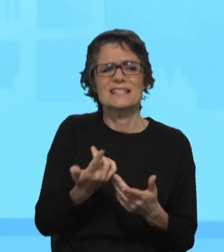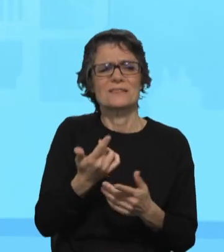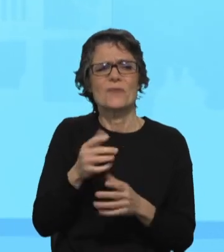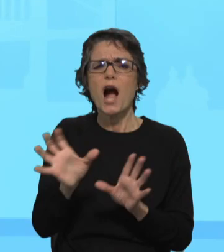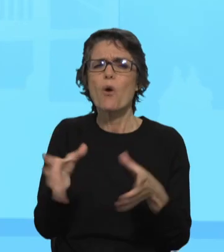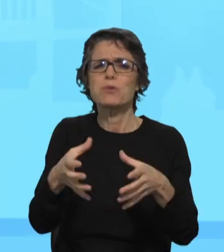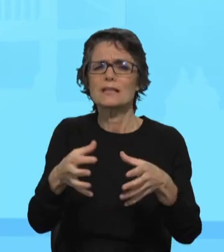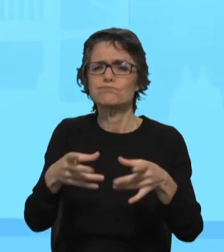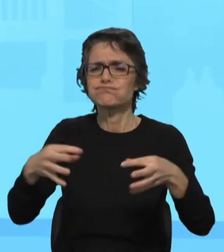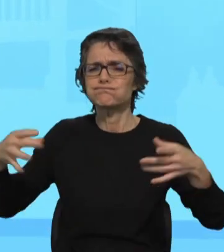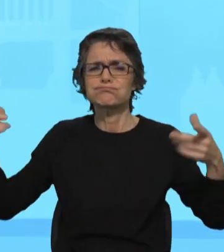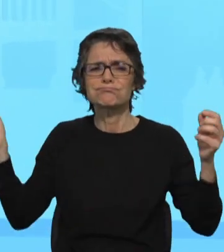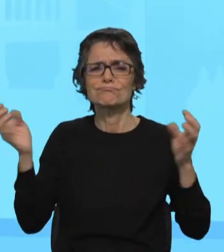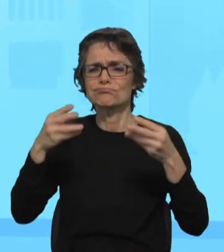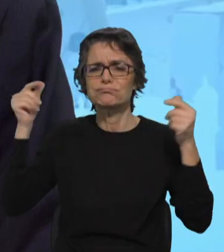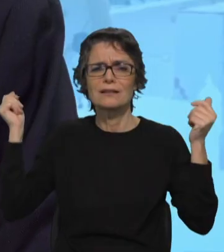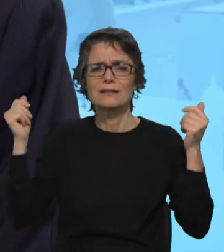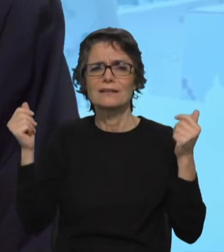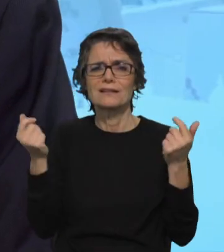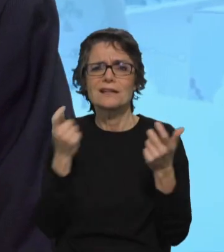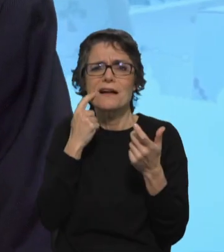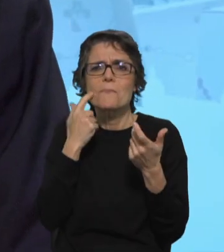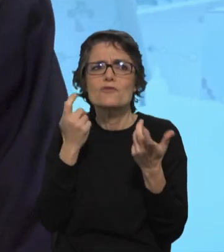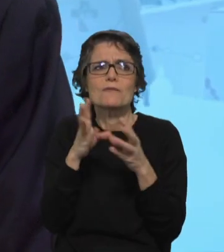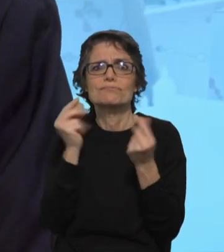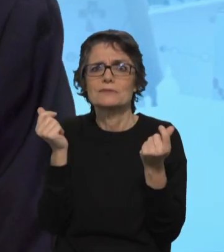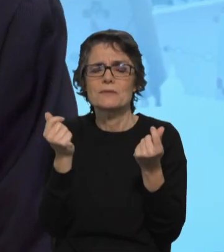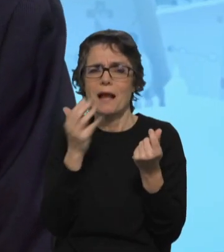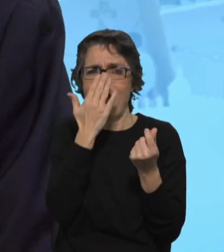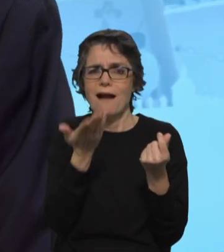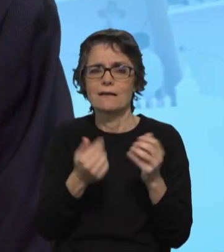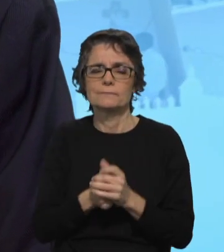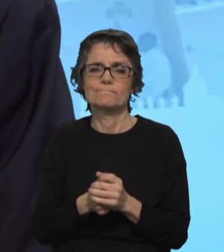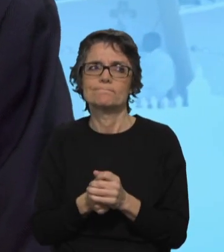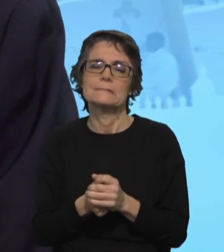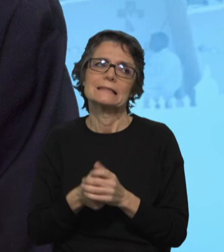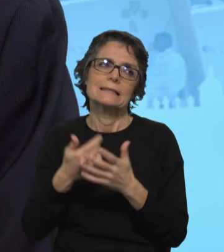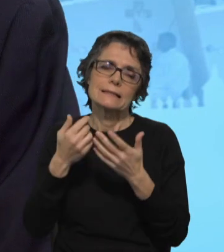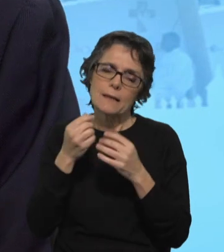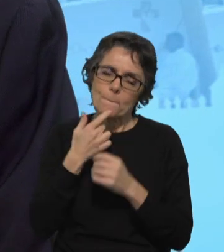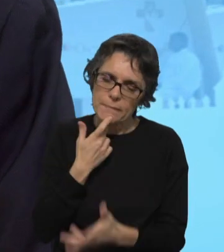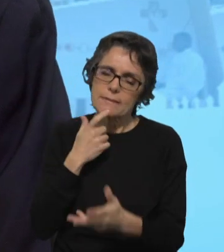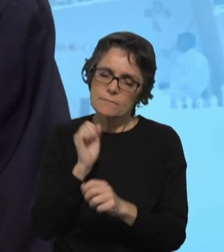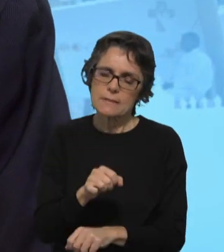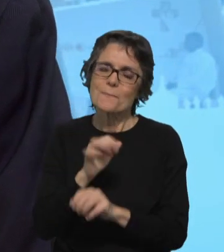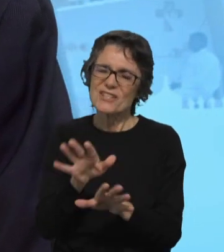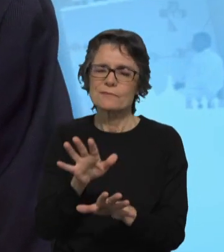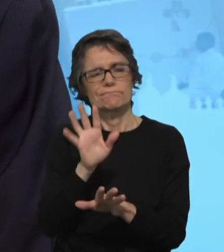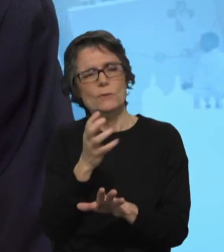a seguir. De acordo, mas também, talvez valha a pena também usar isso, olhar para isso de uma forma um